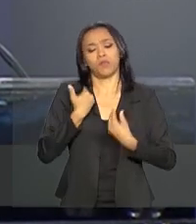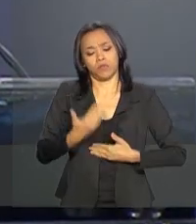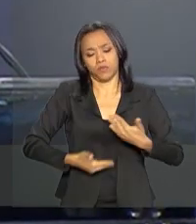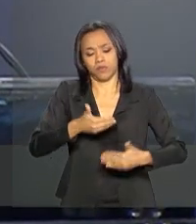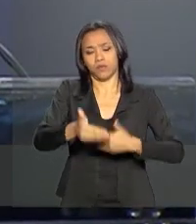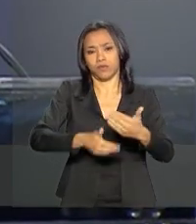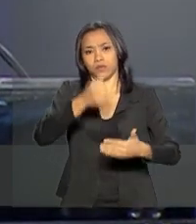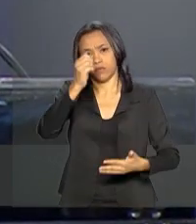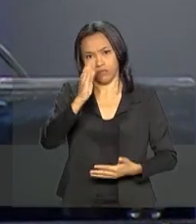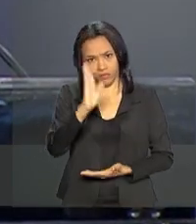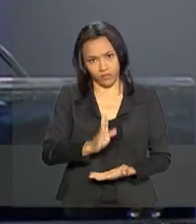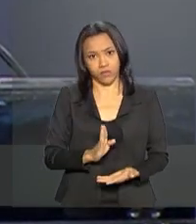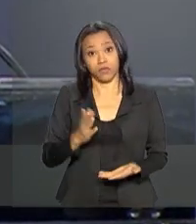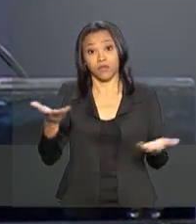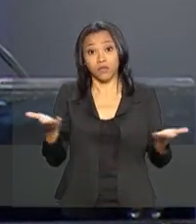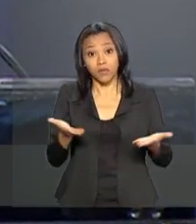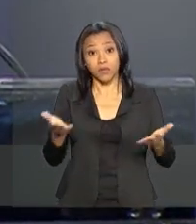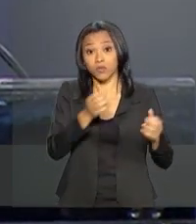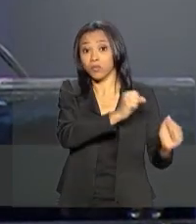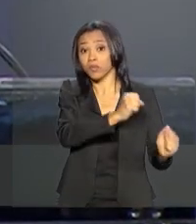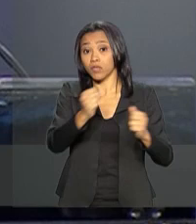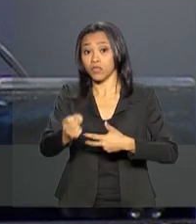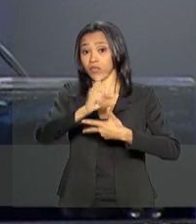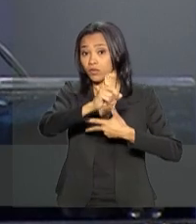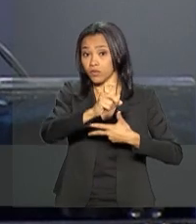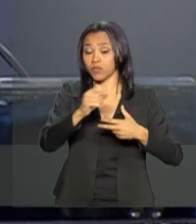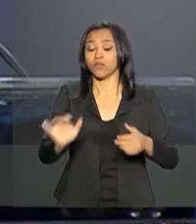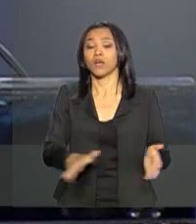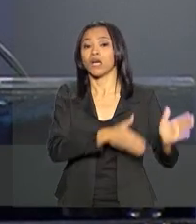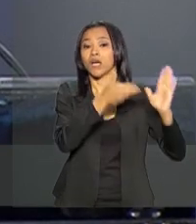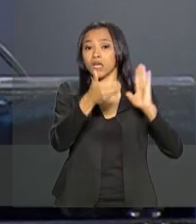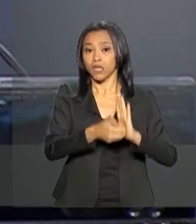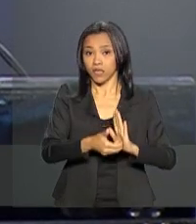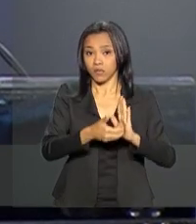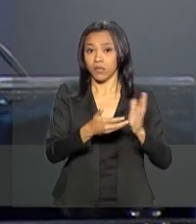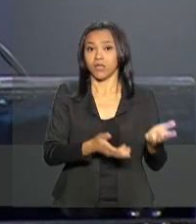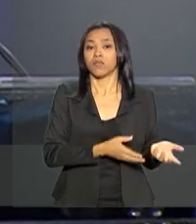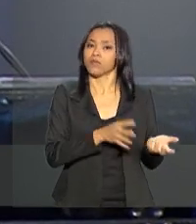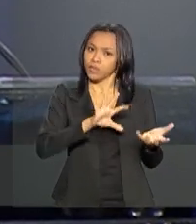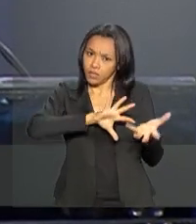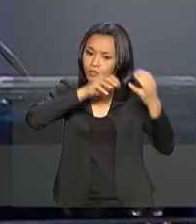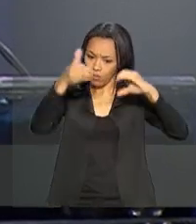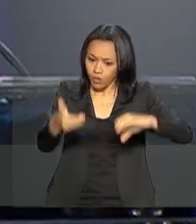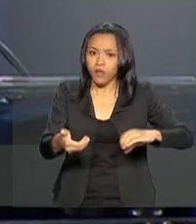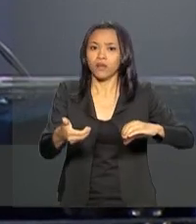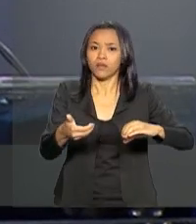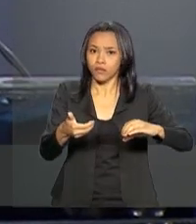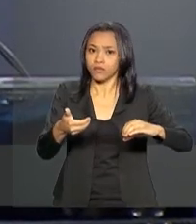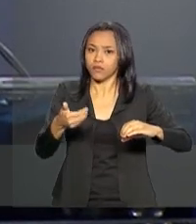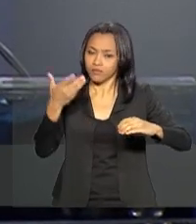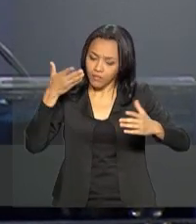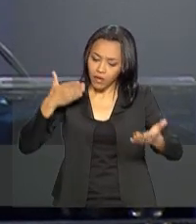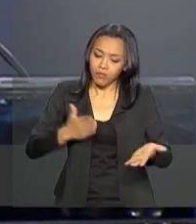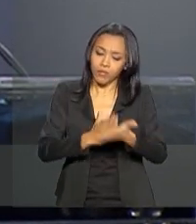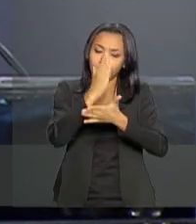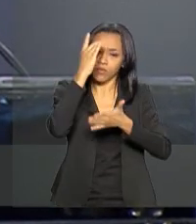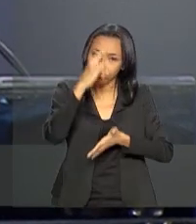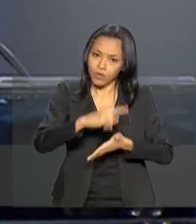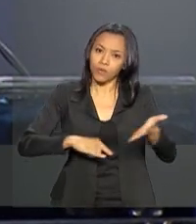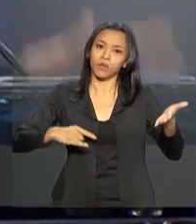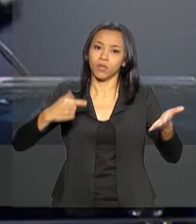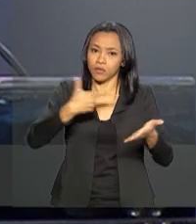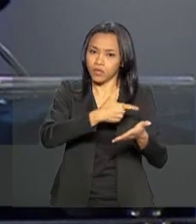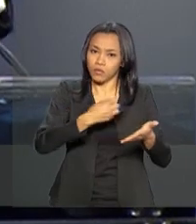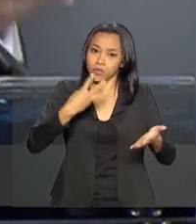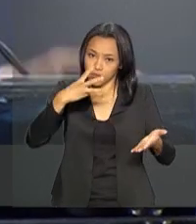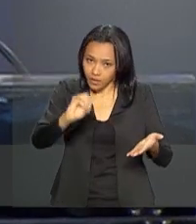hoje o Executivo, a Câmara dos Deputados e o Congresso Nacional deram aprovando Rota